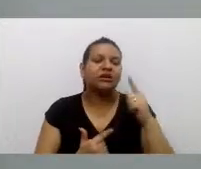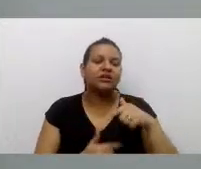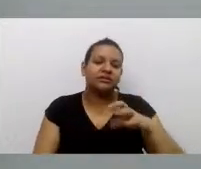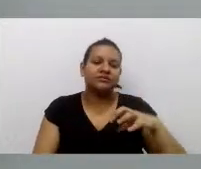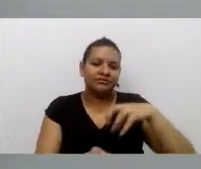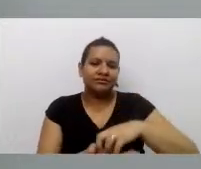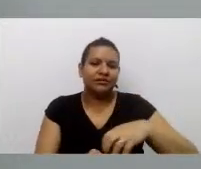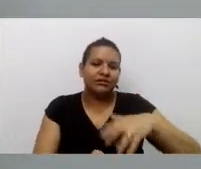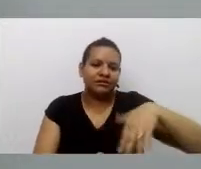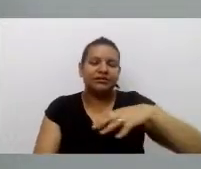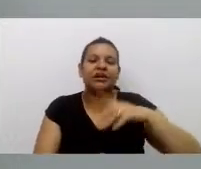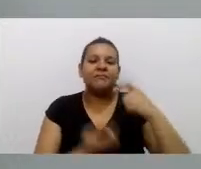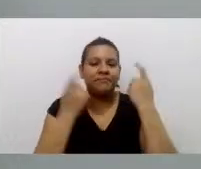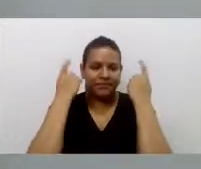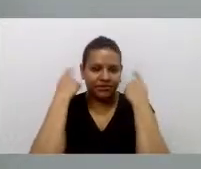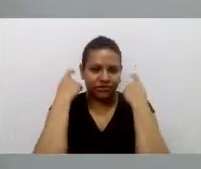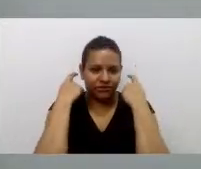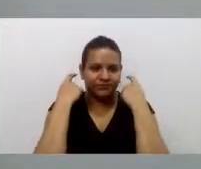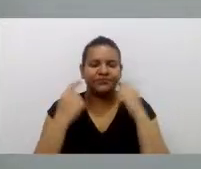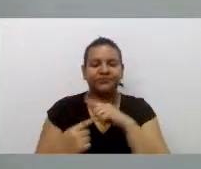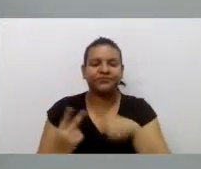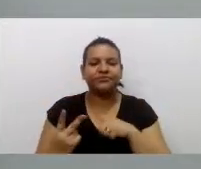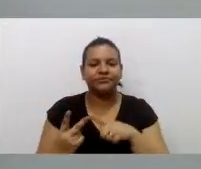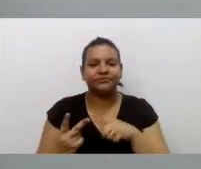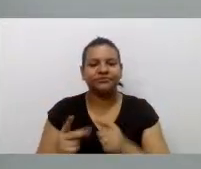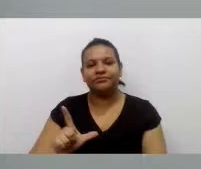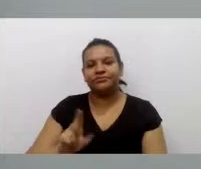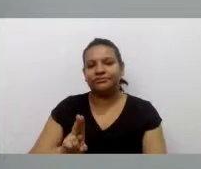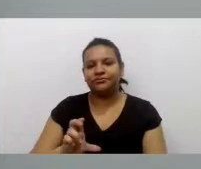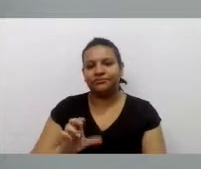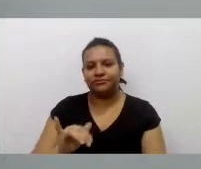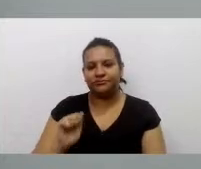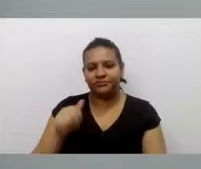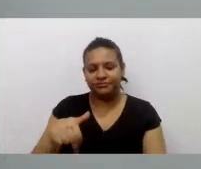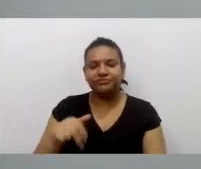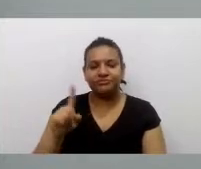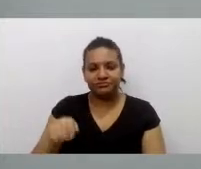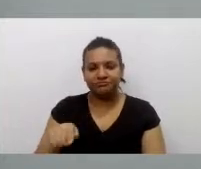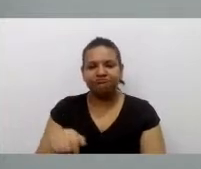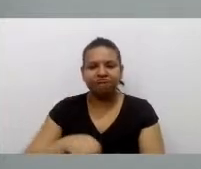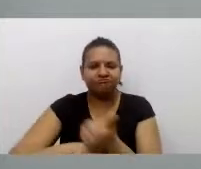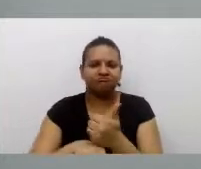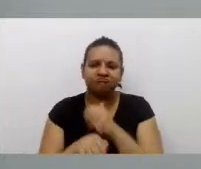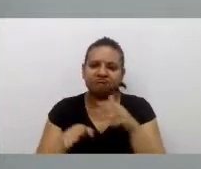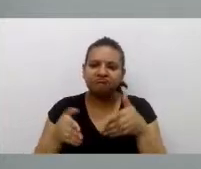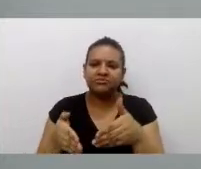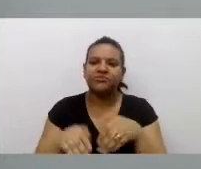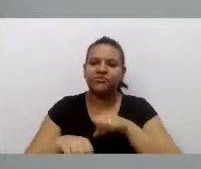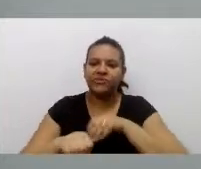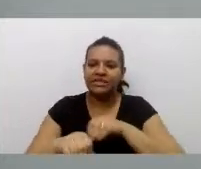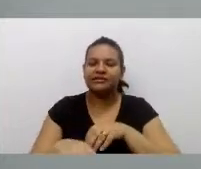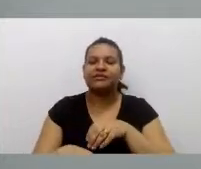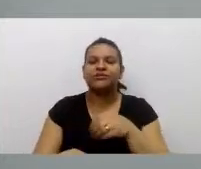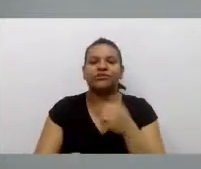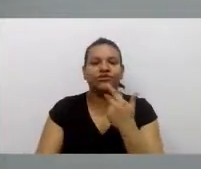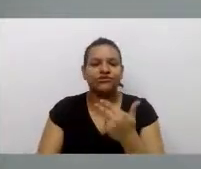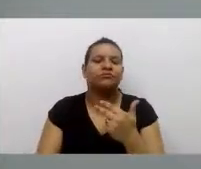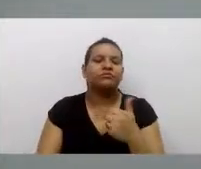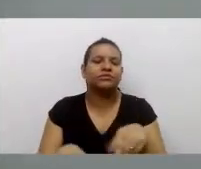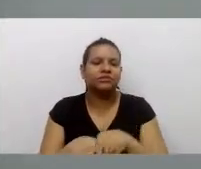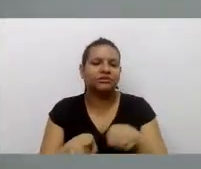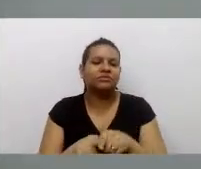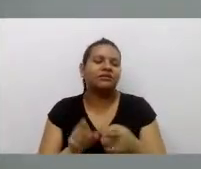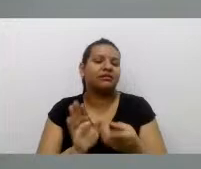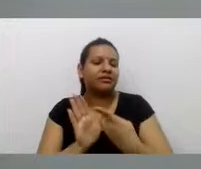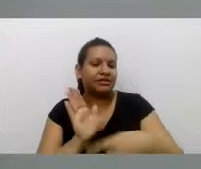na Cidade do México. E o Lucian Alexandrin, que é especialista em ensino de idiomas, design e gestão de projetos de ESL e